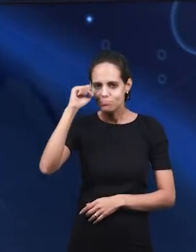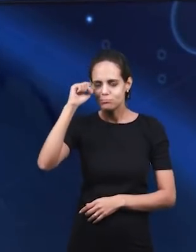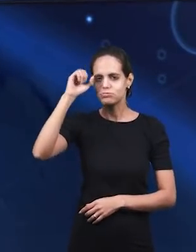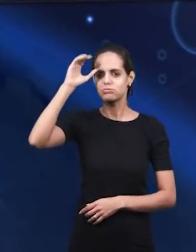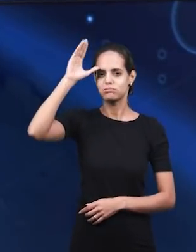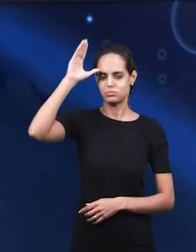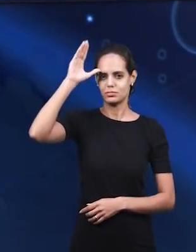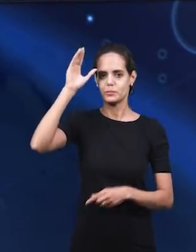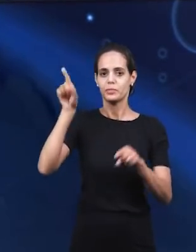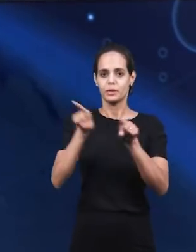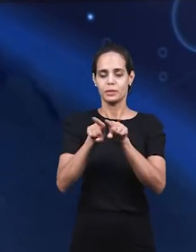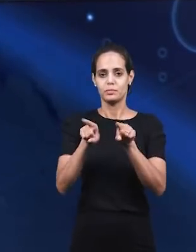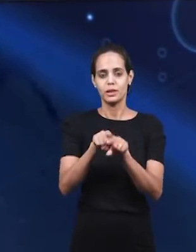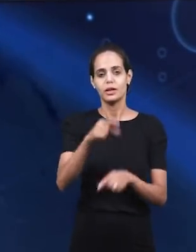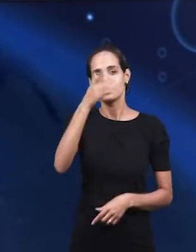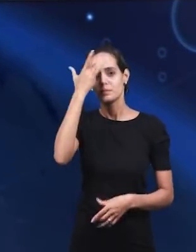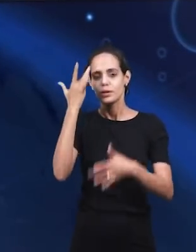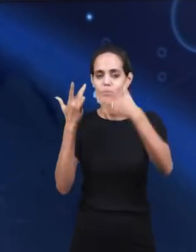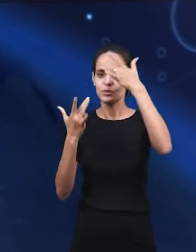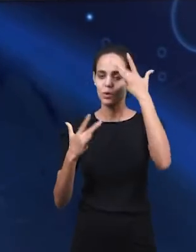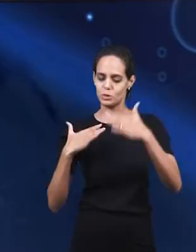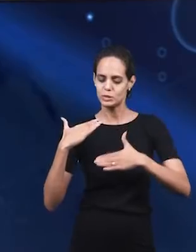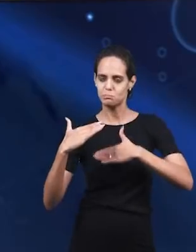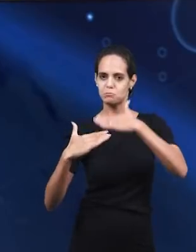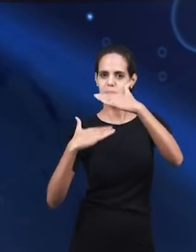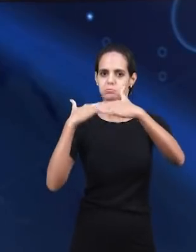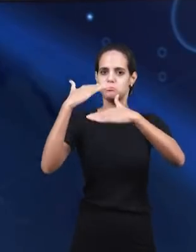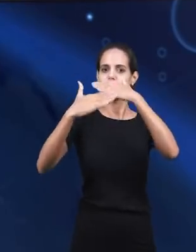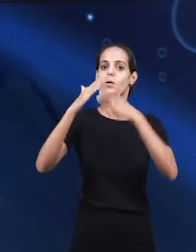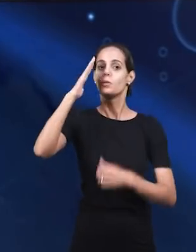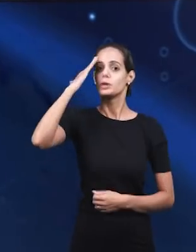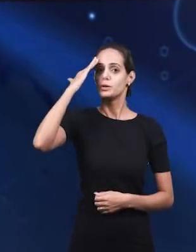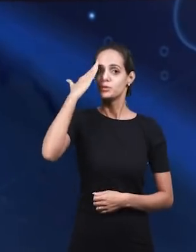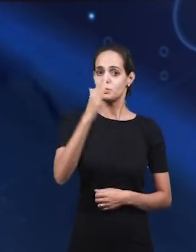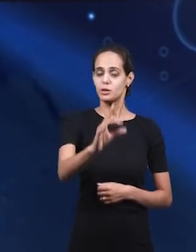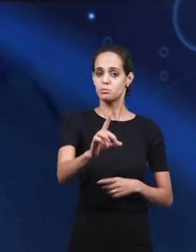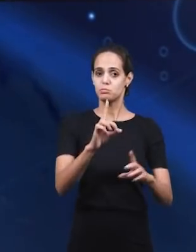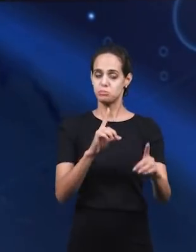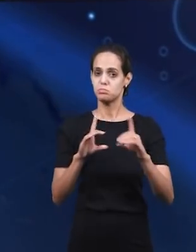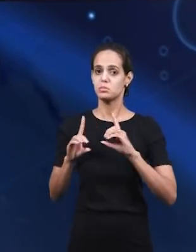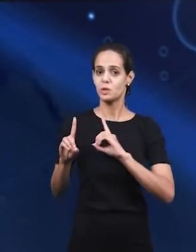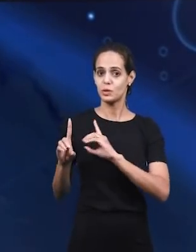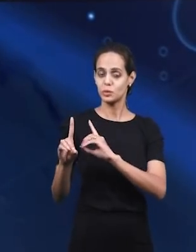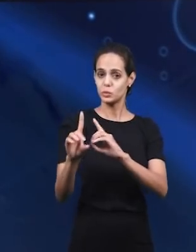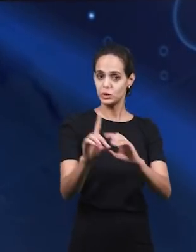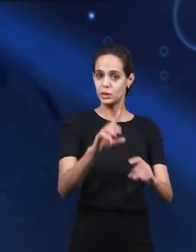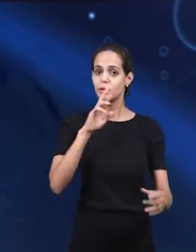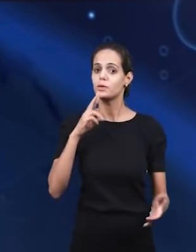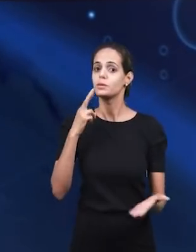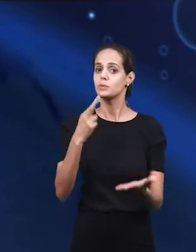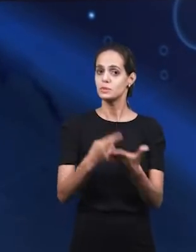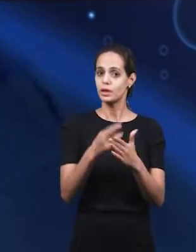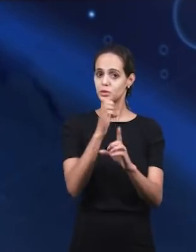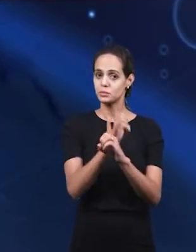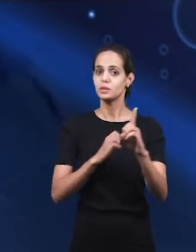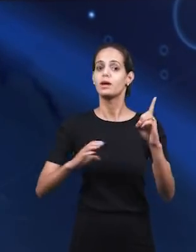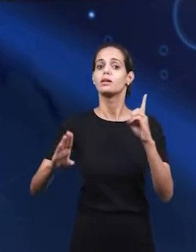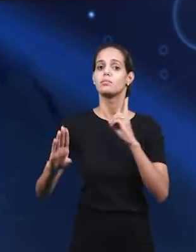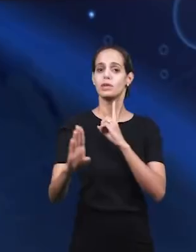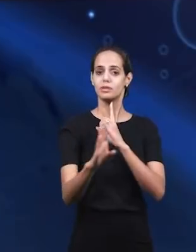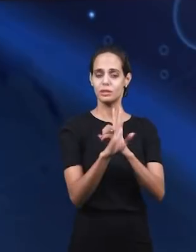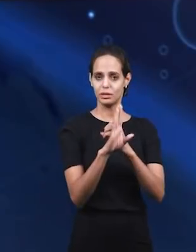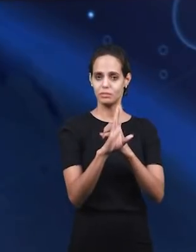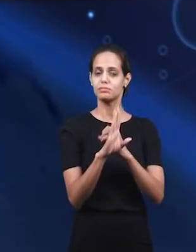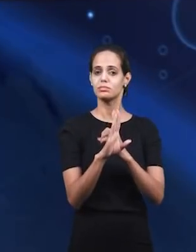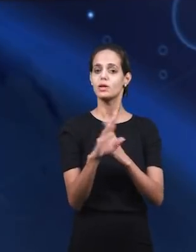mais pessoas estão aperfeiçoando o seu entendimento da doutrina. Isso é o resultado da Escola Bíblica Dominical